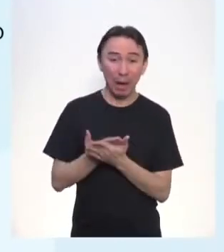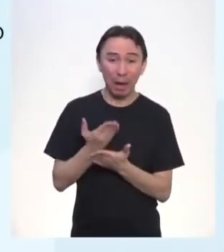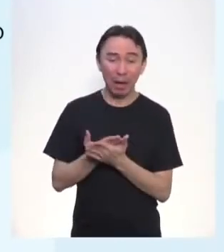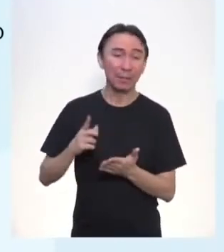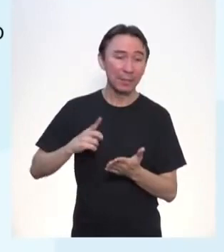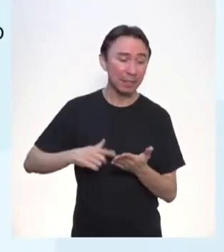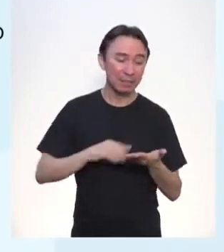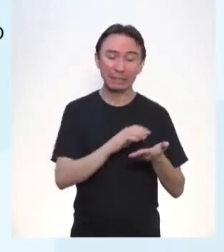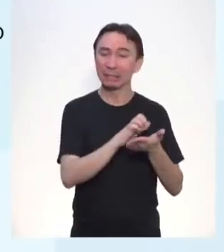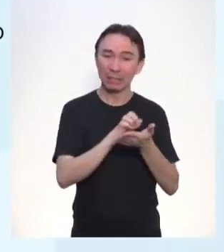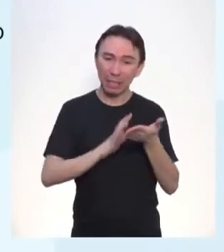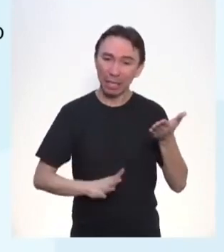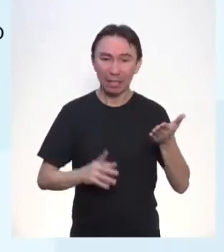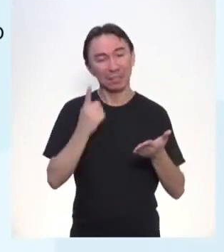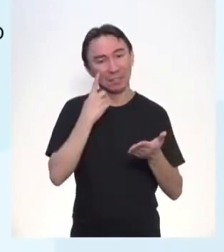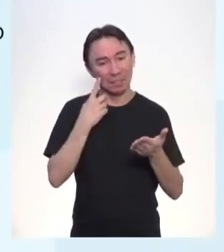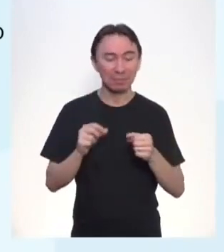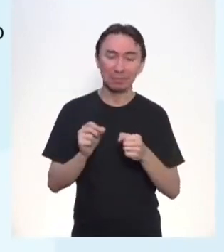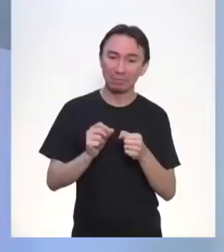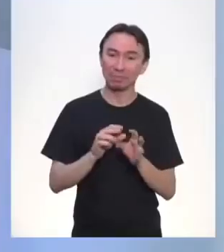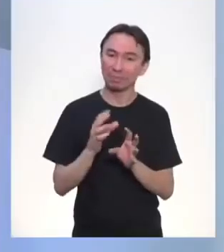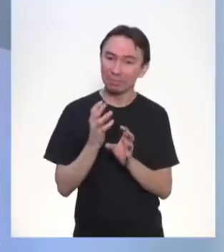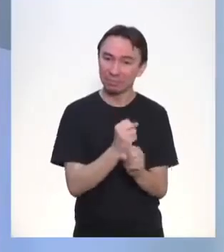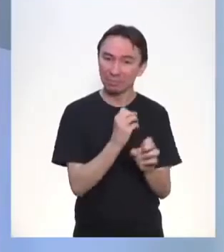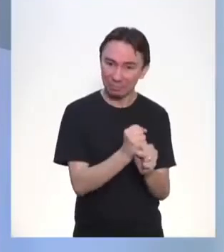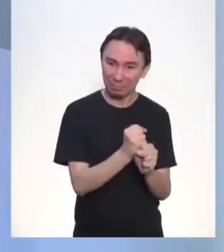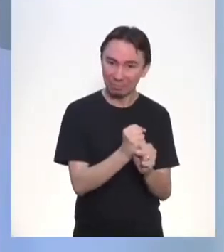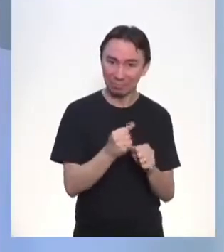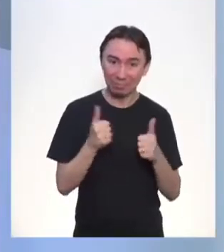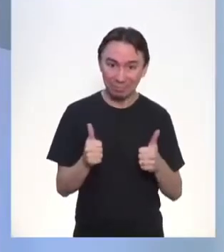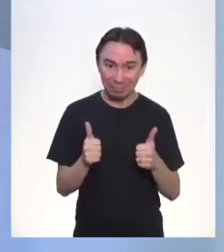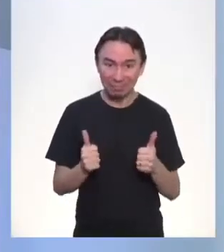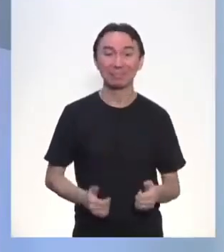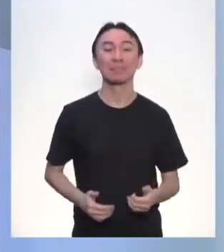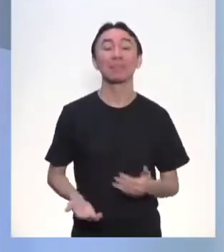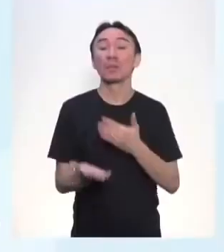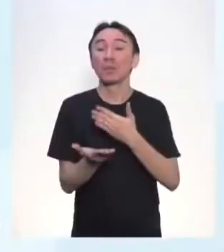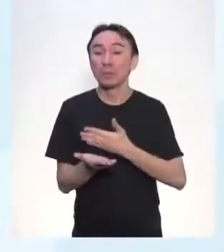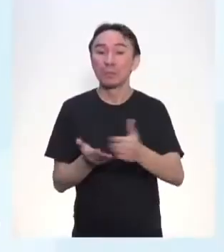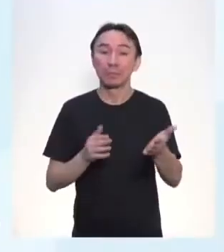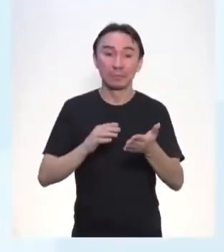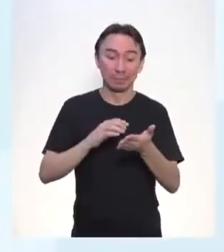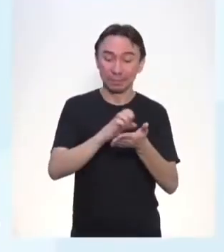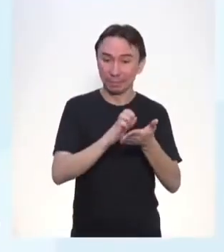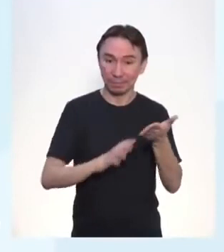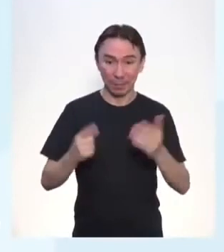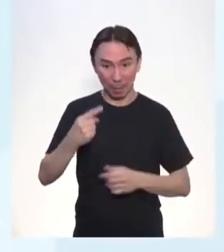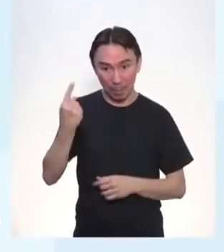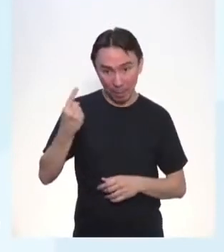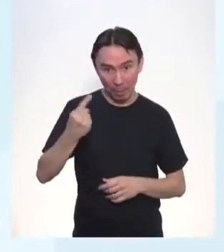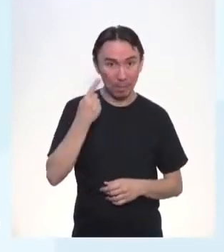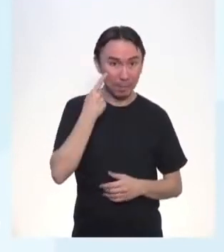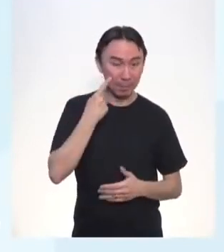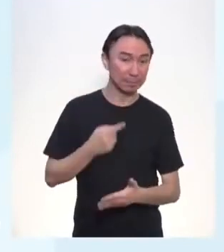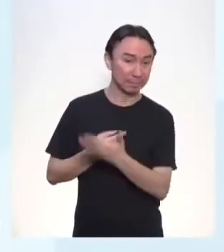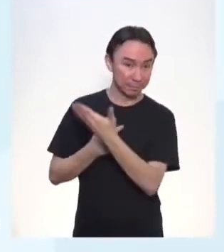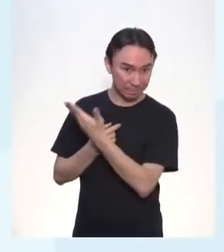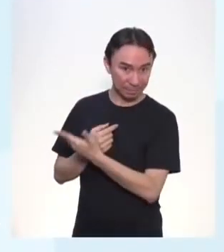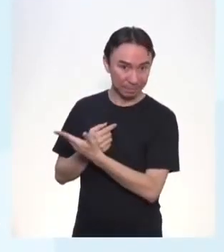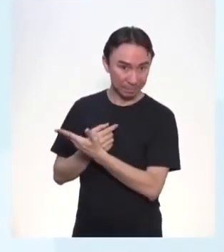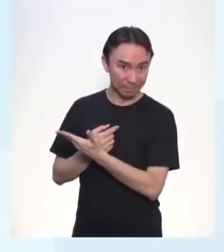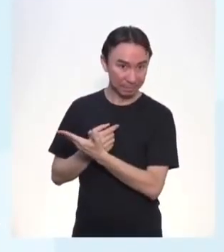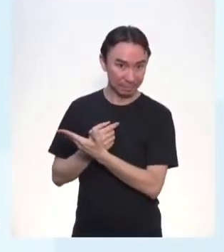uma proposta de aí resolver esses exercícios. Então, já começando pelo primeiro, esse primeiro exercício que nós vamos olhar, que nós